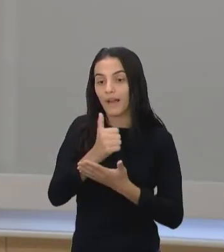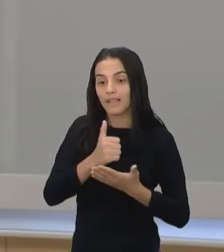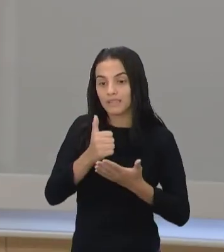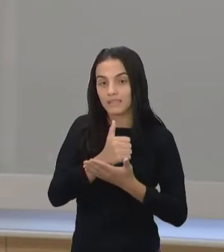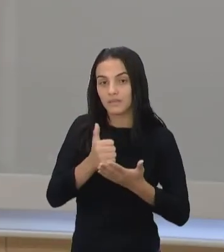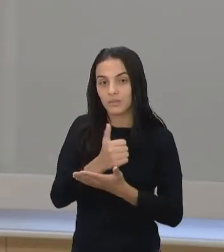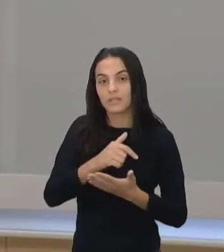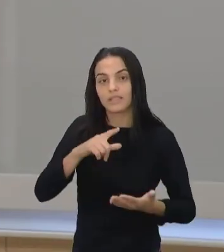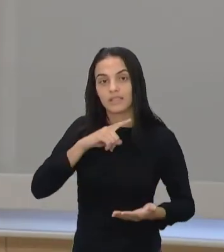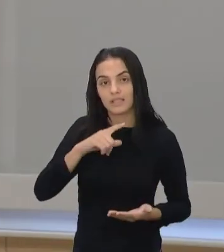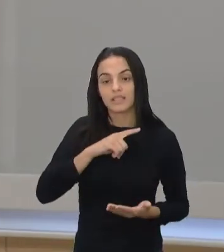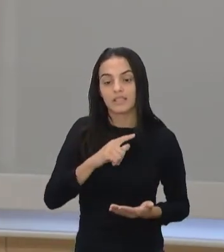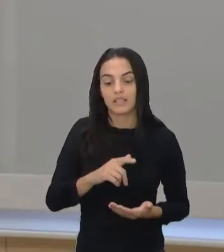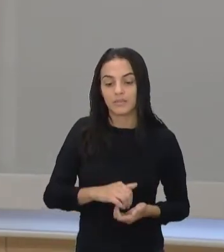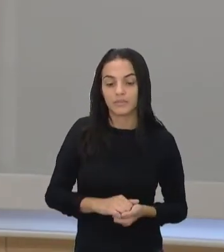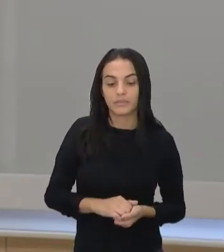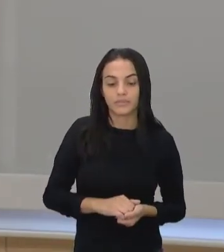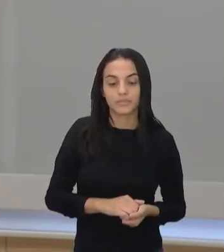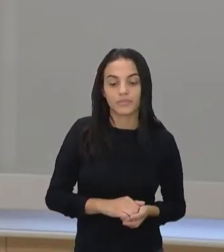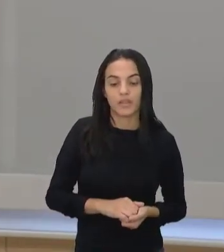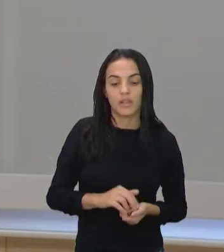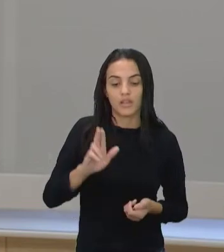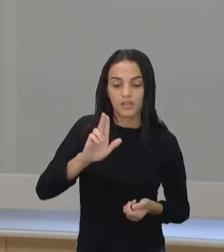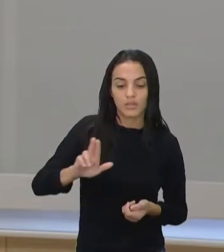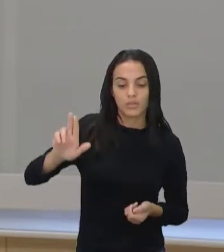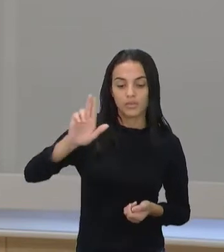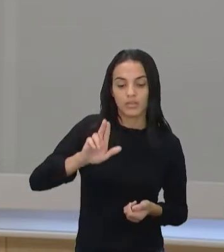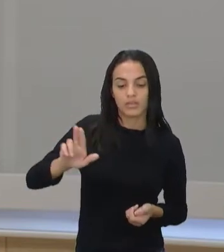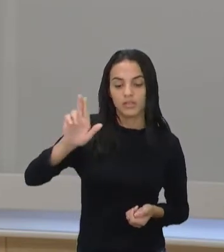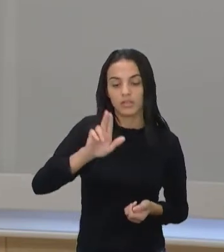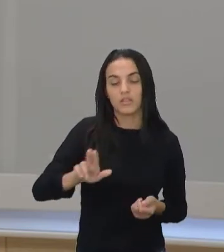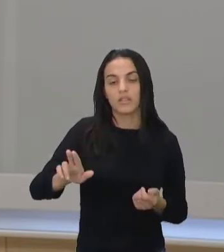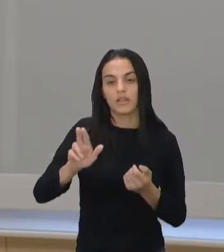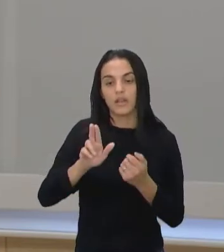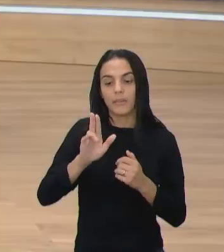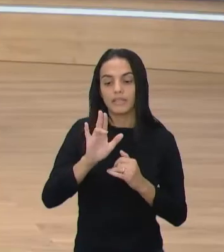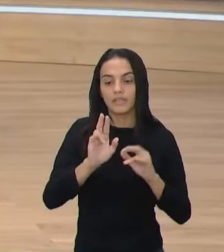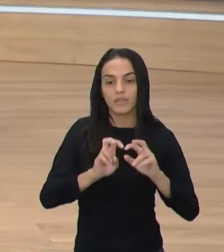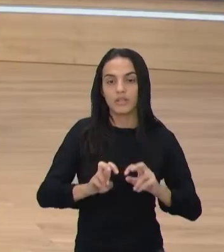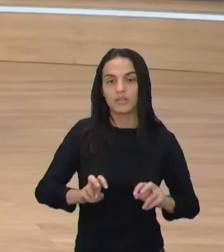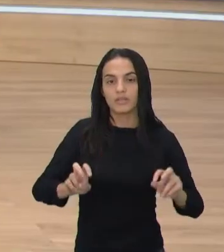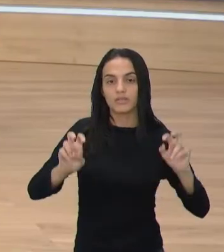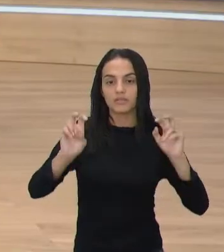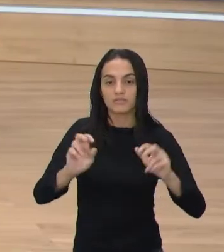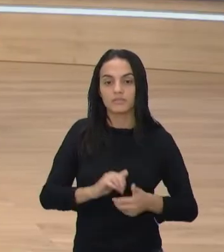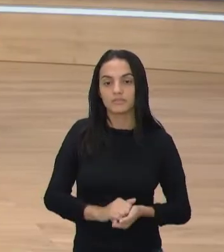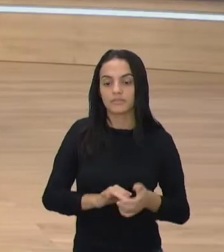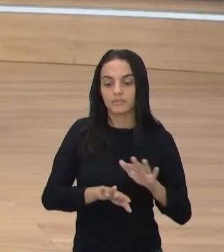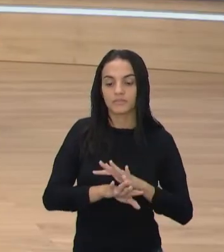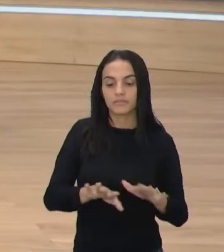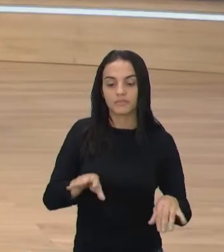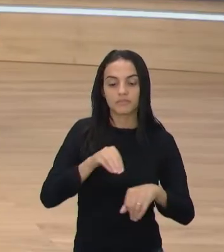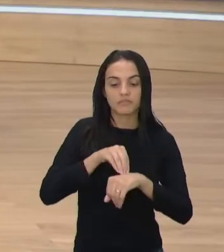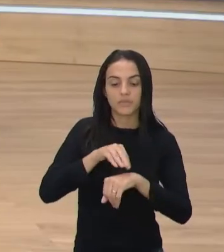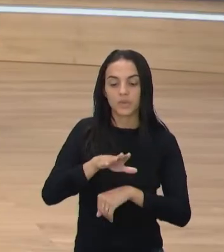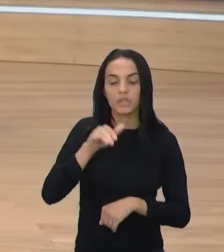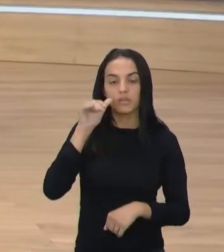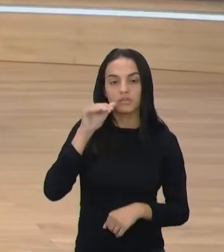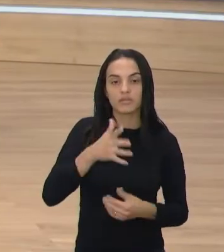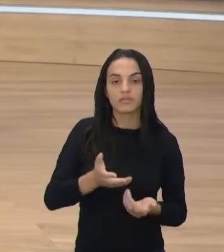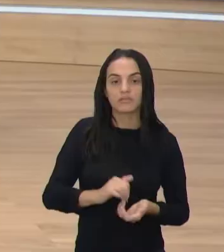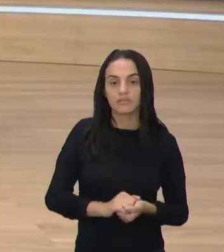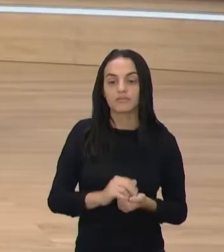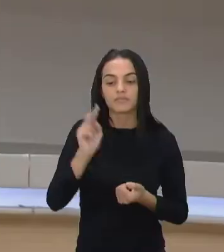que consta nesses utensílios de informática, né? Eu só queria Por isso que fala fazer Vale um do Silício. pitaquinho aqui rápido, fazer uma